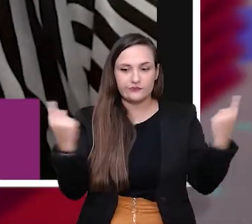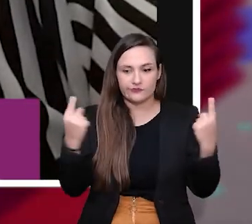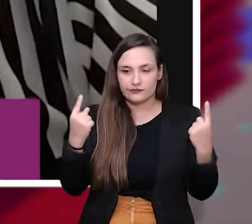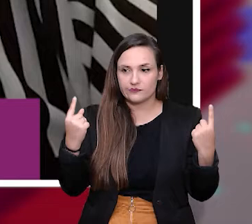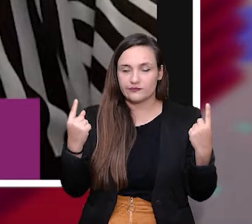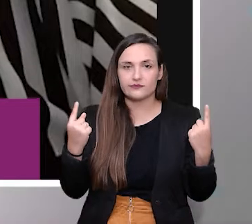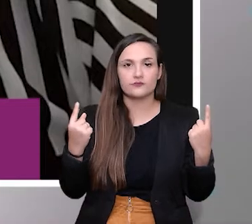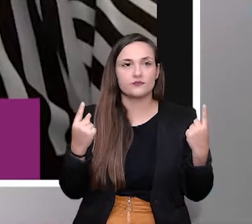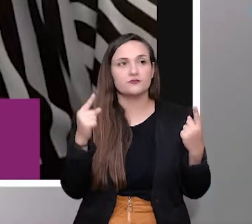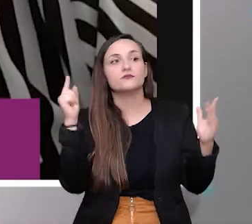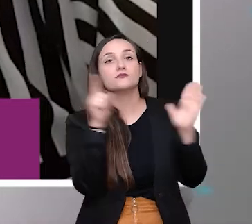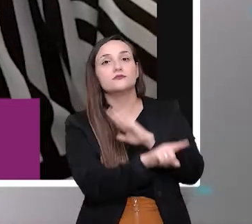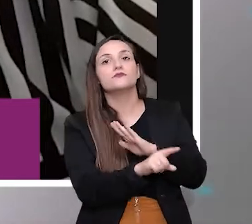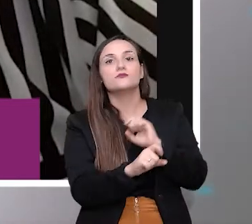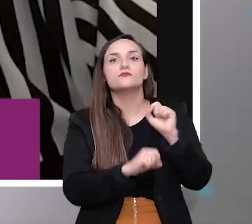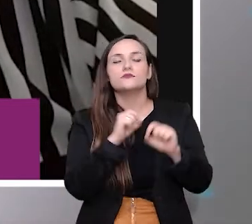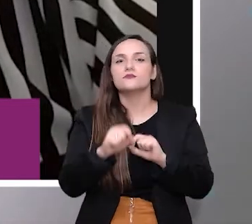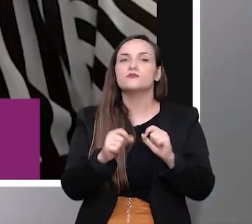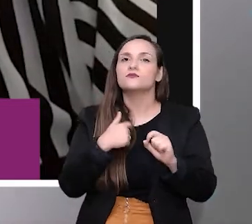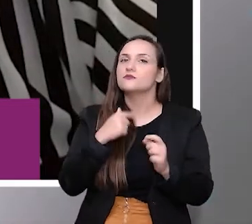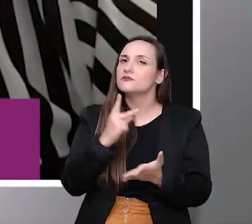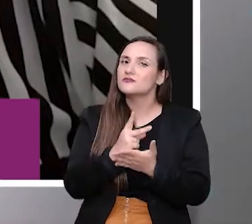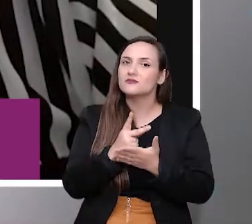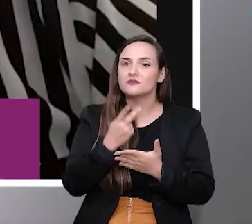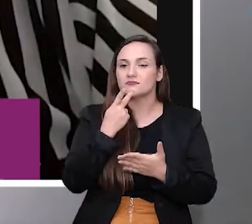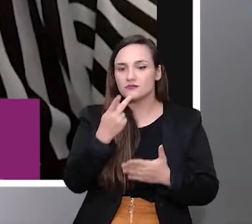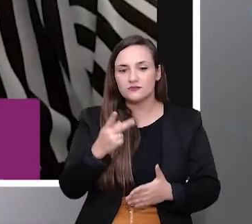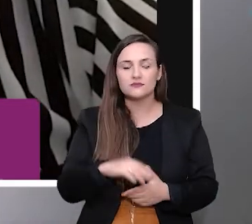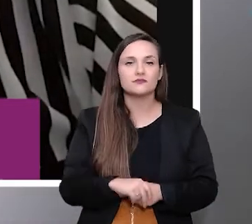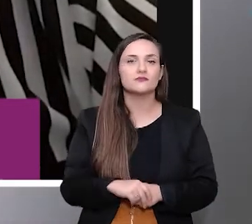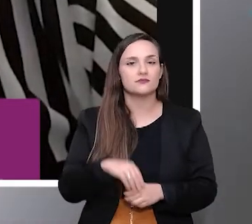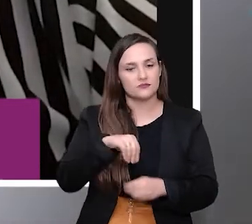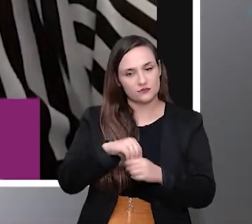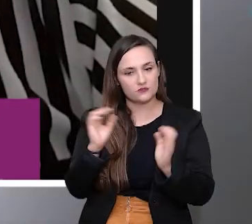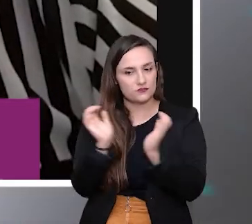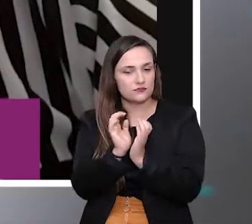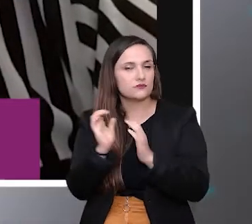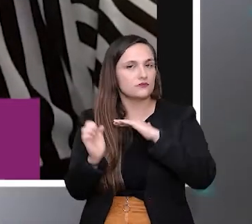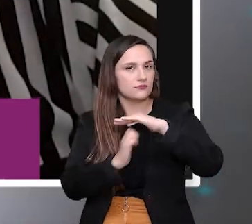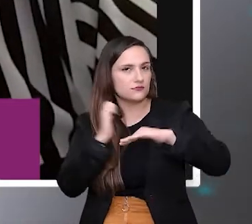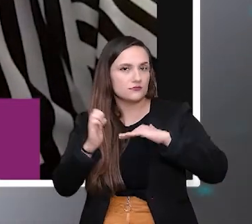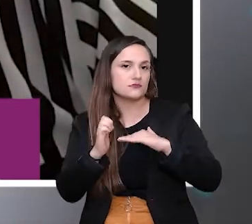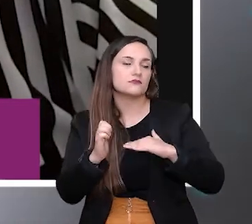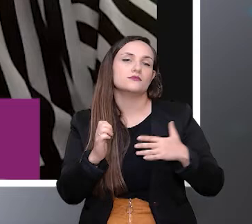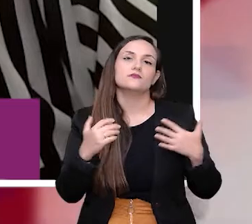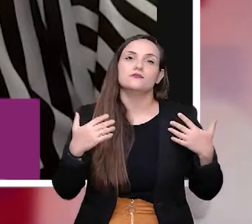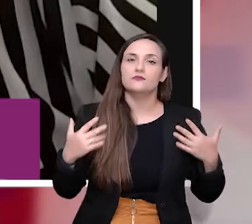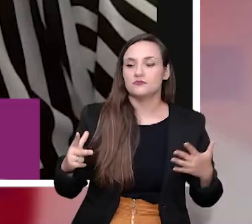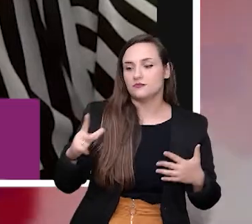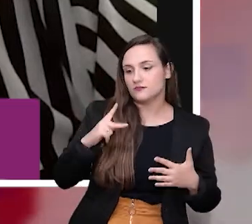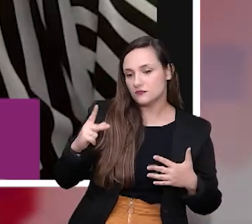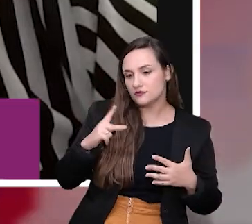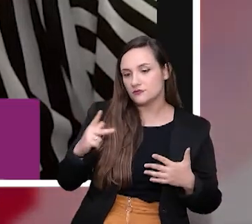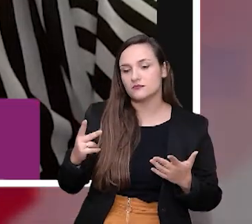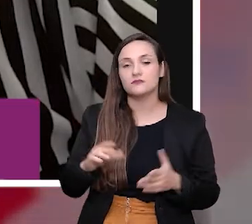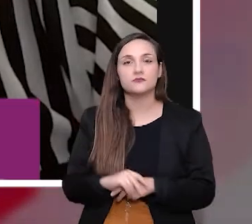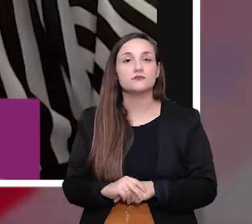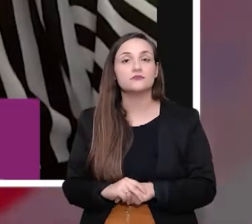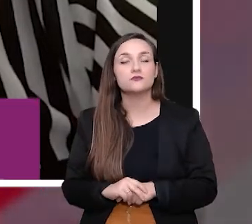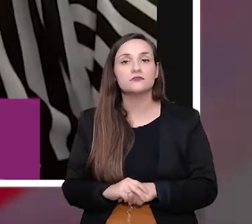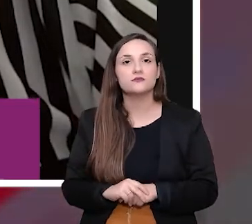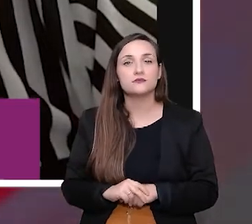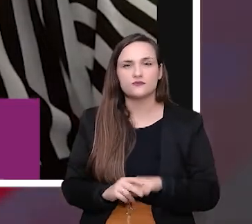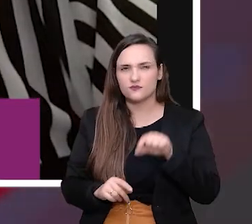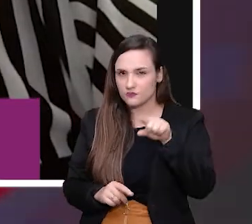pesquisa, daquilo que a gente comenta muito, né, no meio corporativo, iniciativa privada, iniciativa pública, que